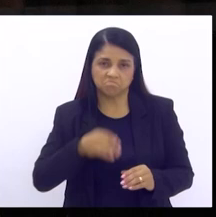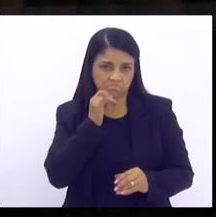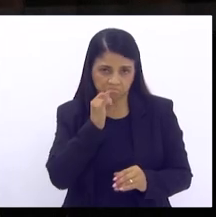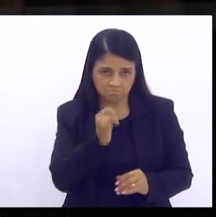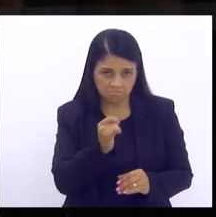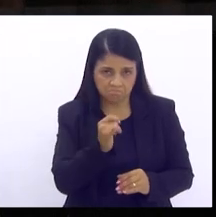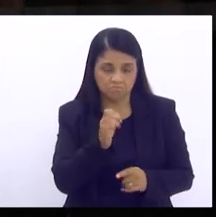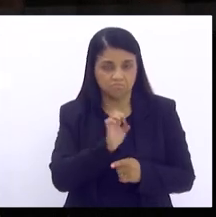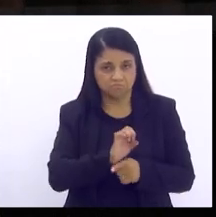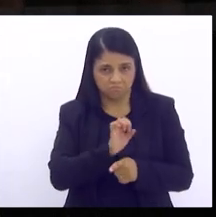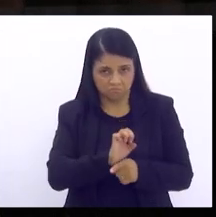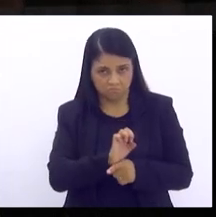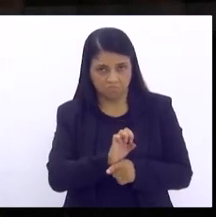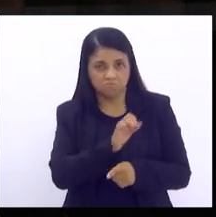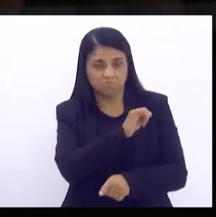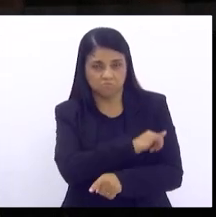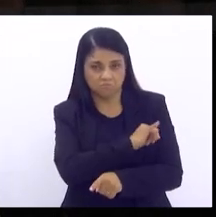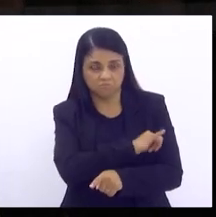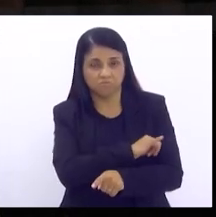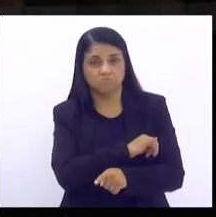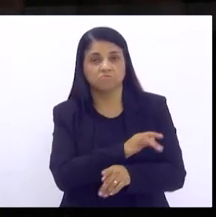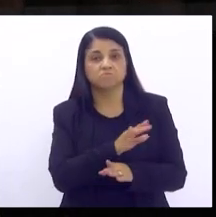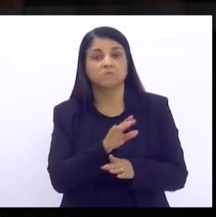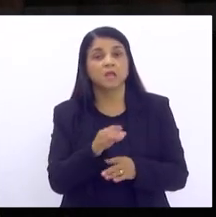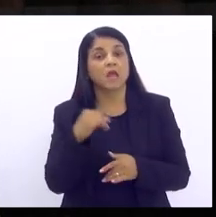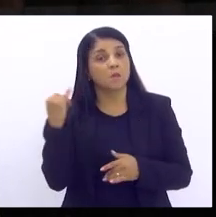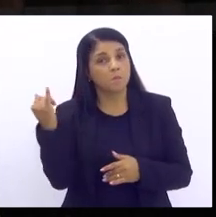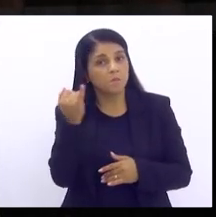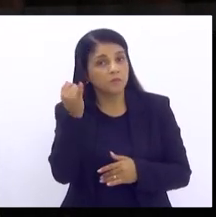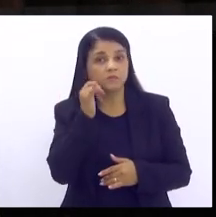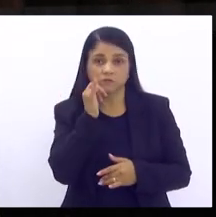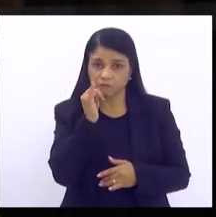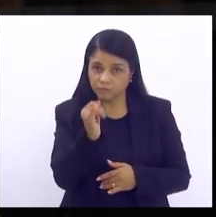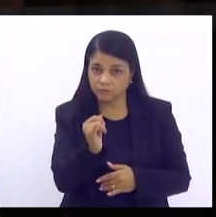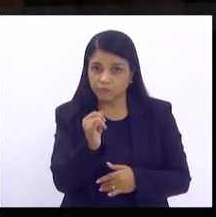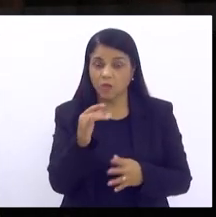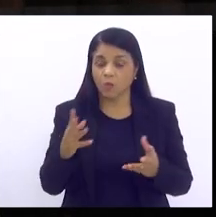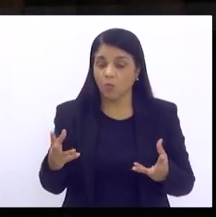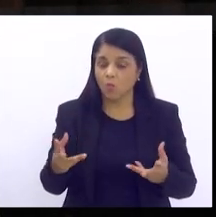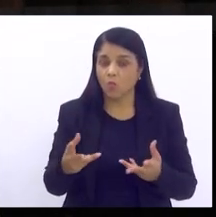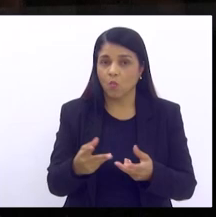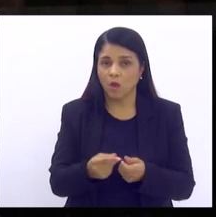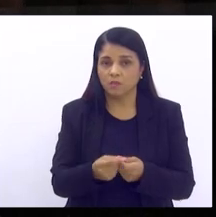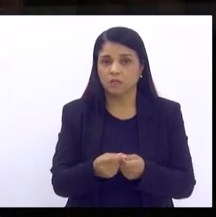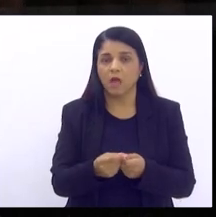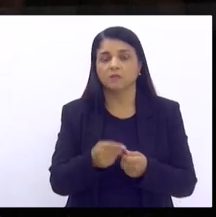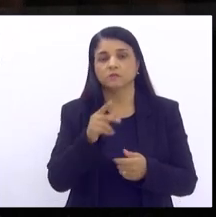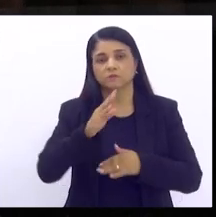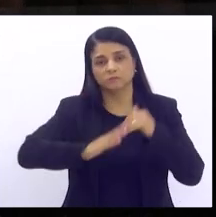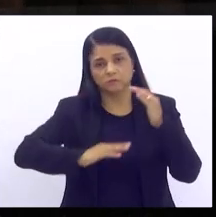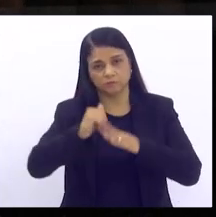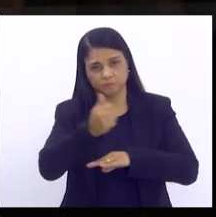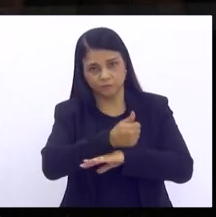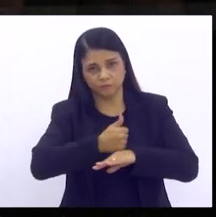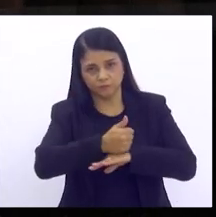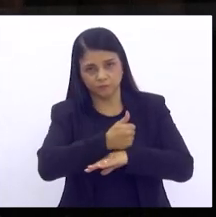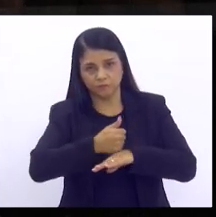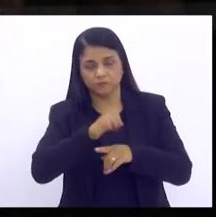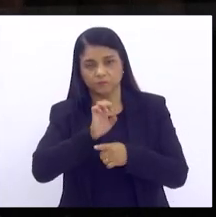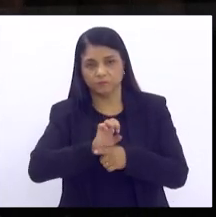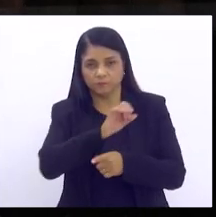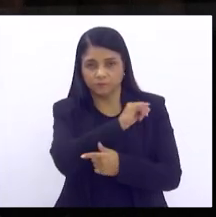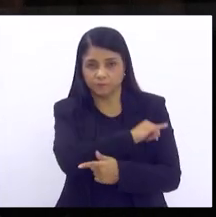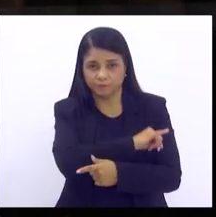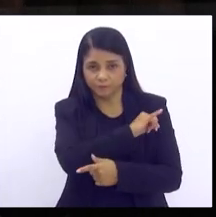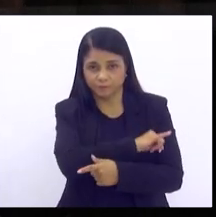E, apesar desse cenário, é importante ressaltar aqui a qualidade dos nossos profissionais de educação do Estado do Rio de